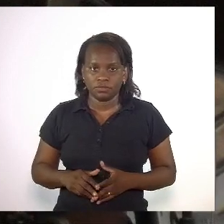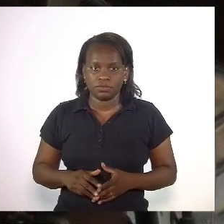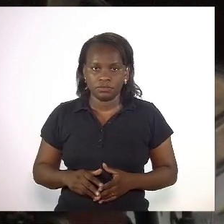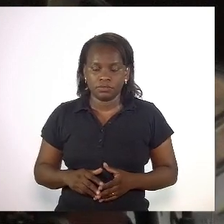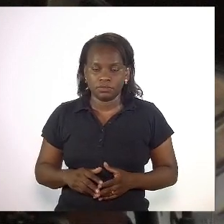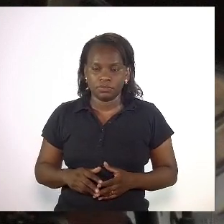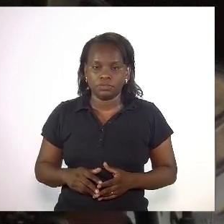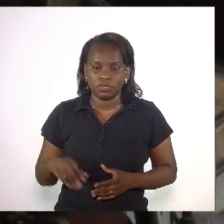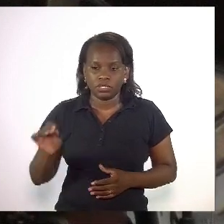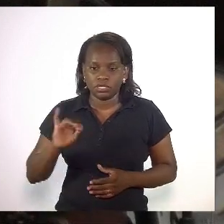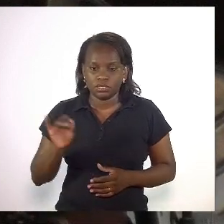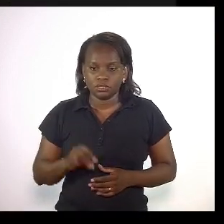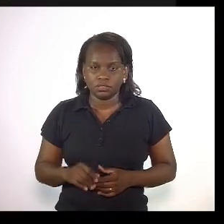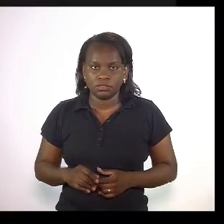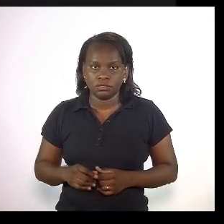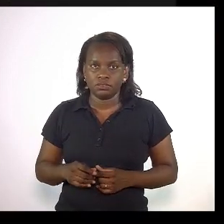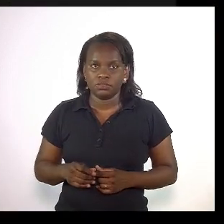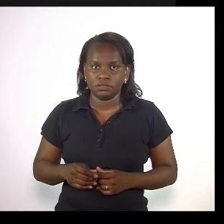Oi.